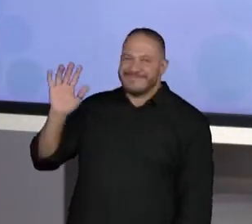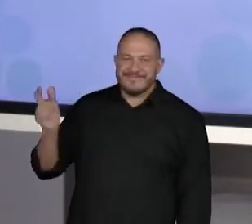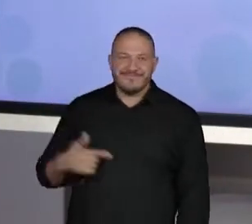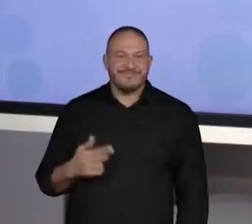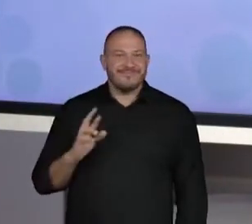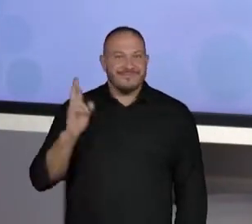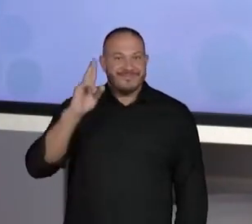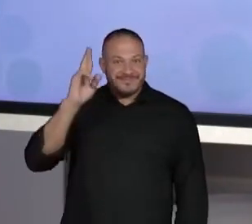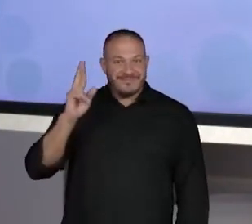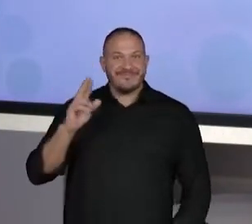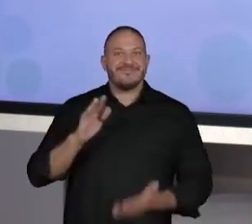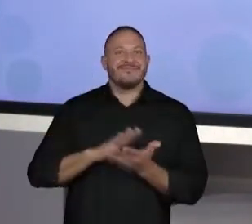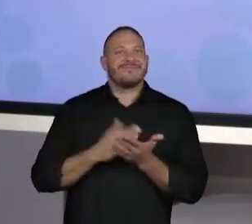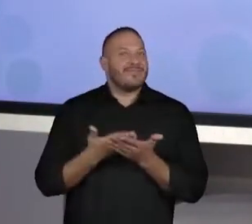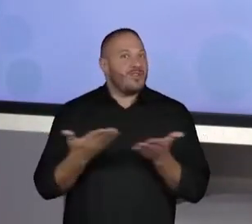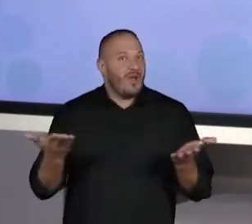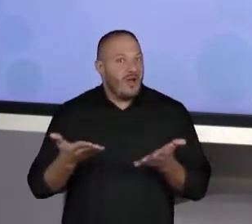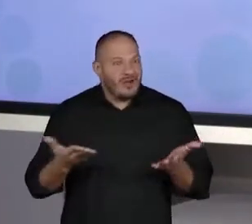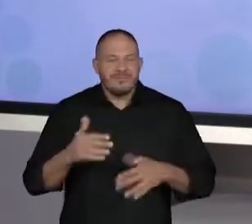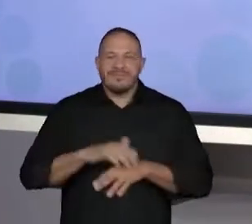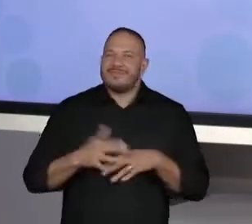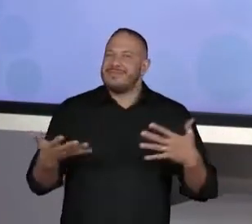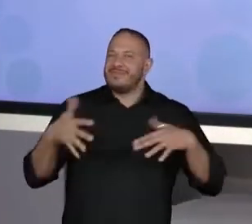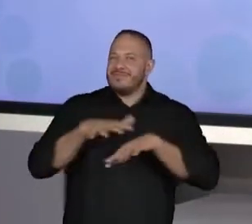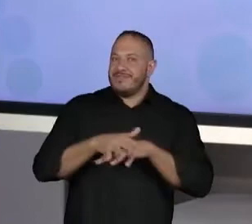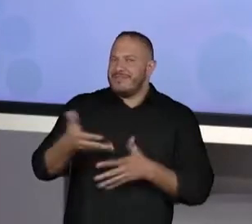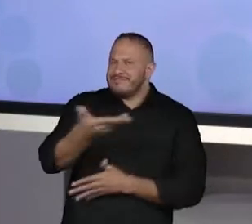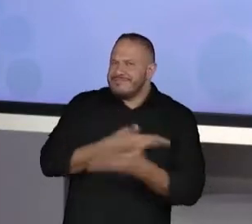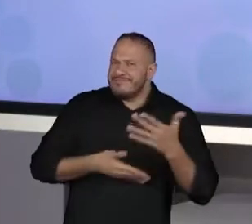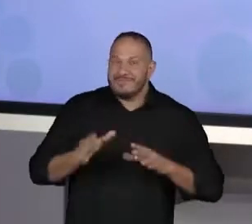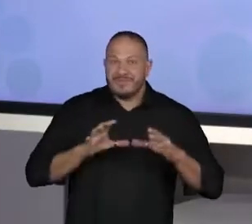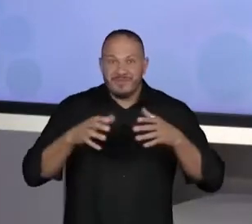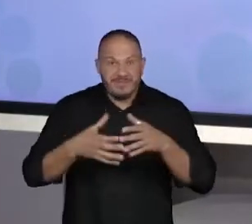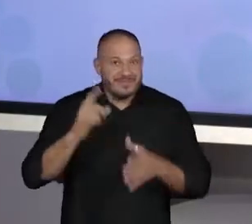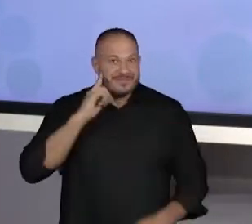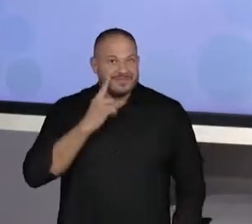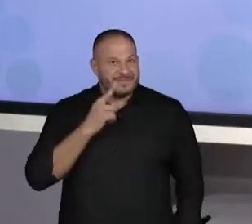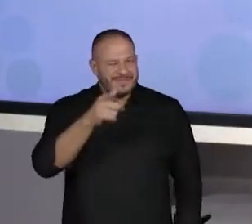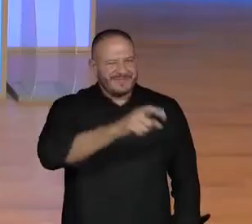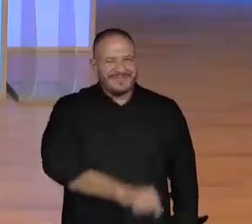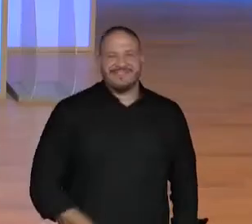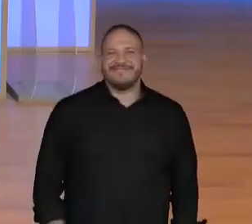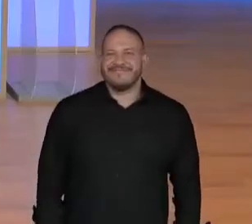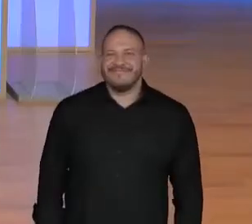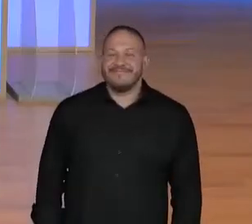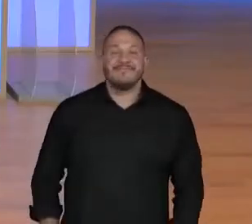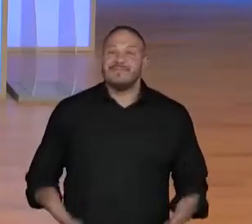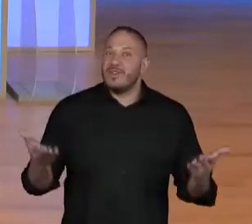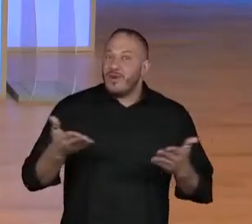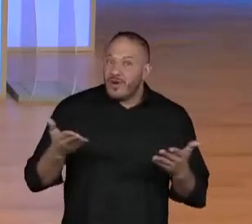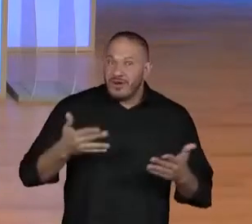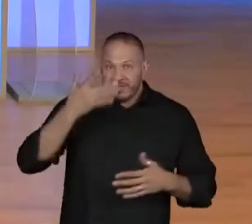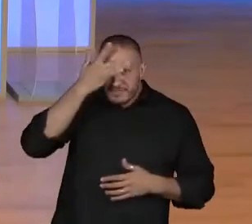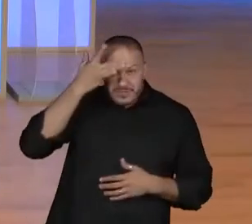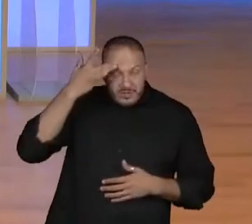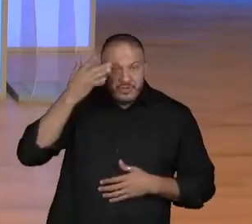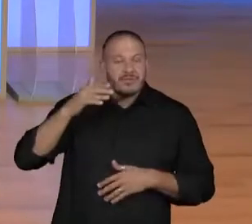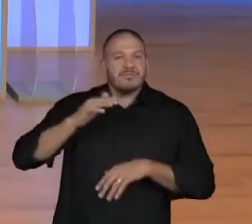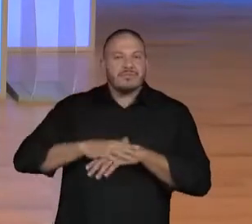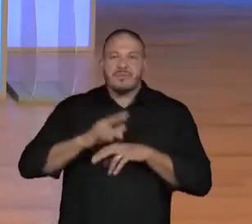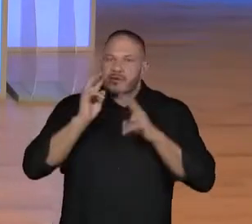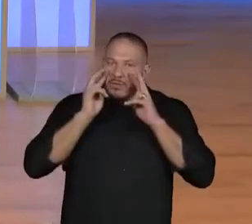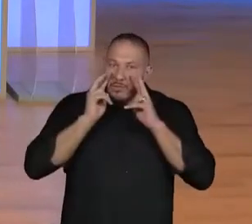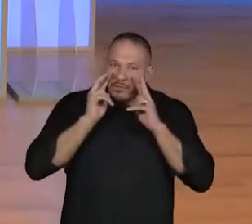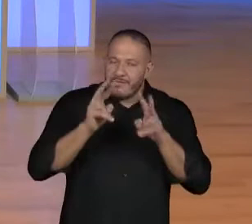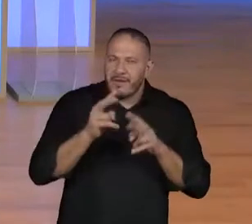deixando a nossa aula muito mais inclusiva para a comunidade surda. E para aqueles que podem nos ouvir, mas